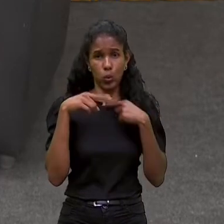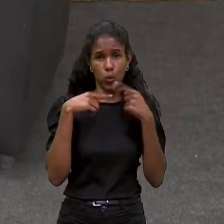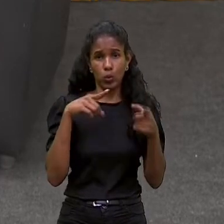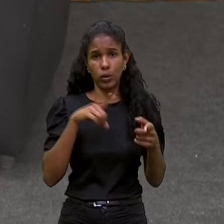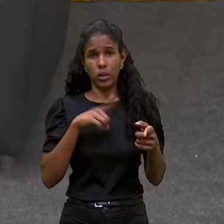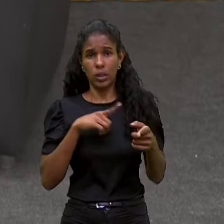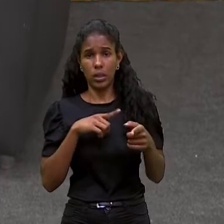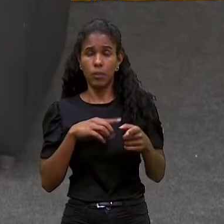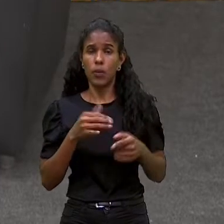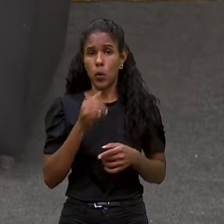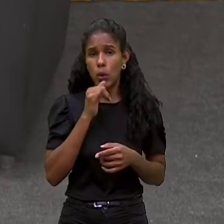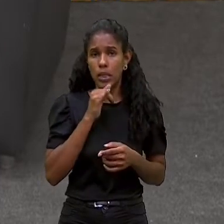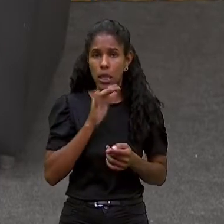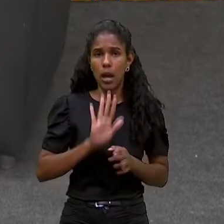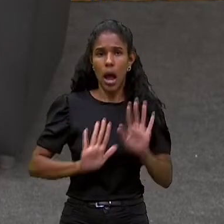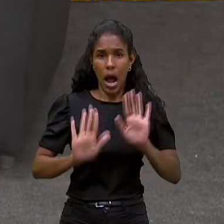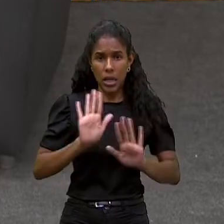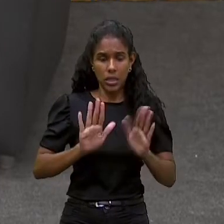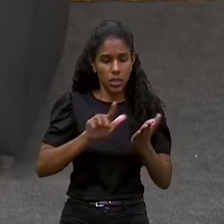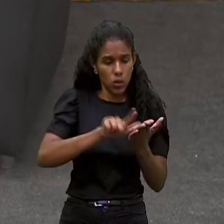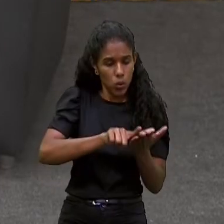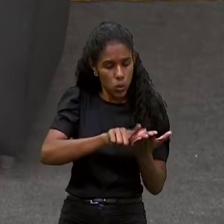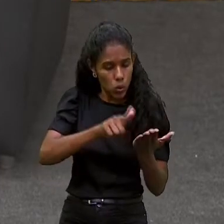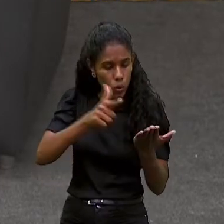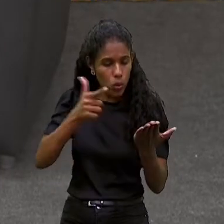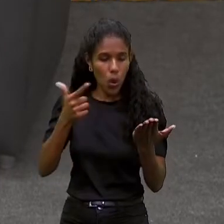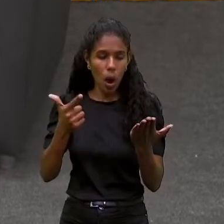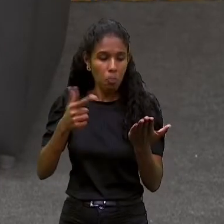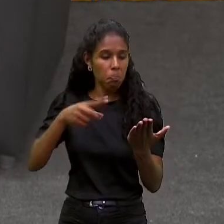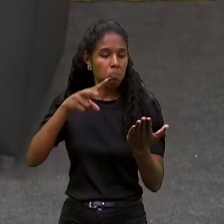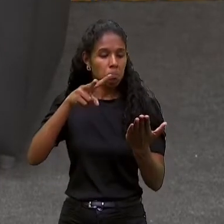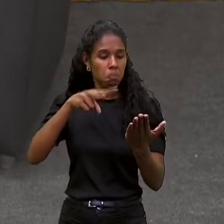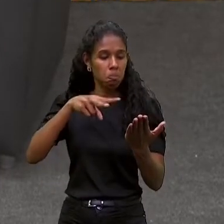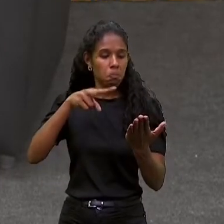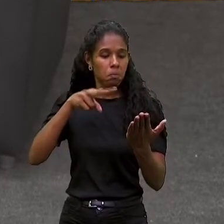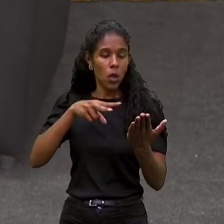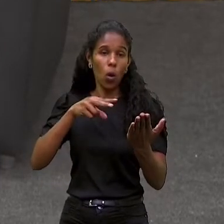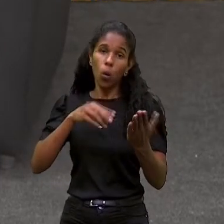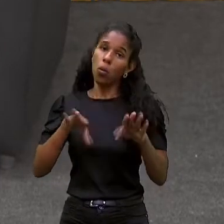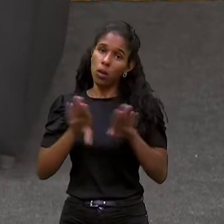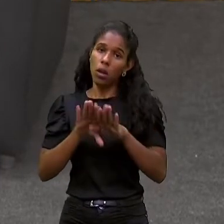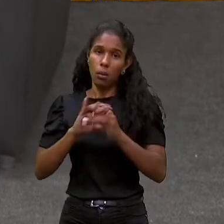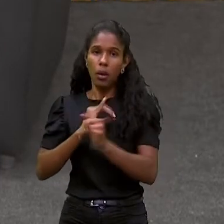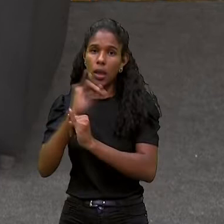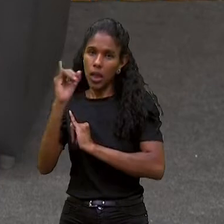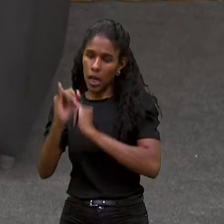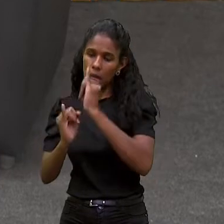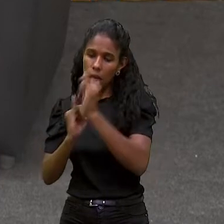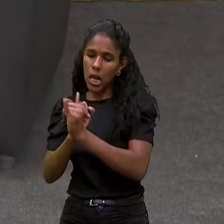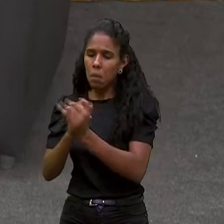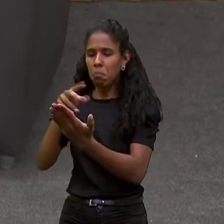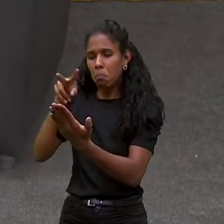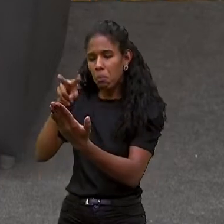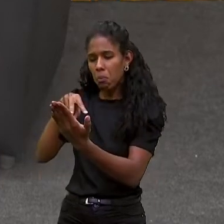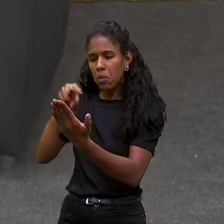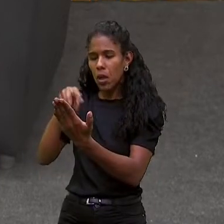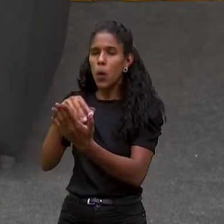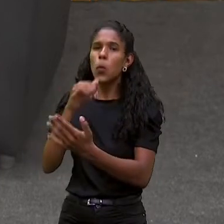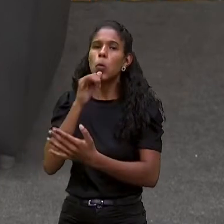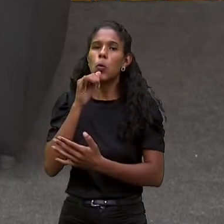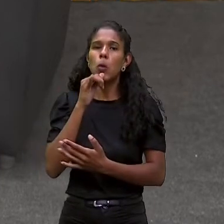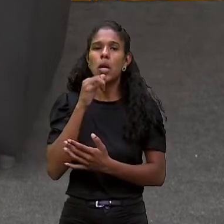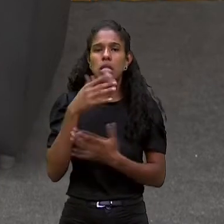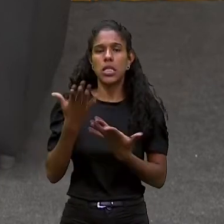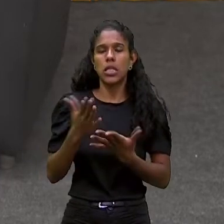pega um jornal ou vai para a internet e lê, por exemplo, que a China não